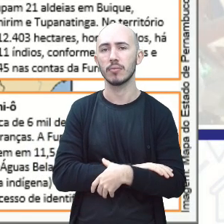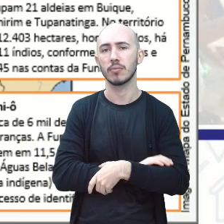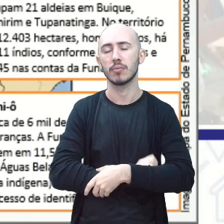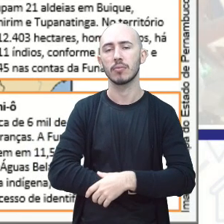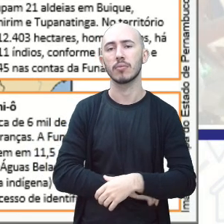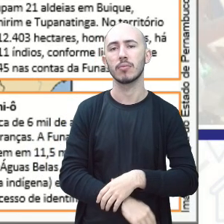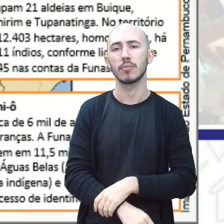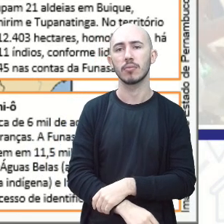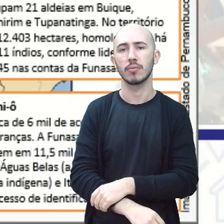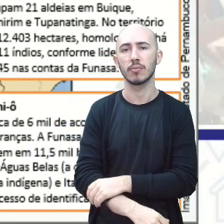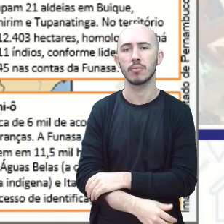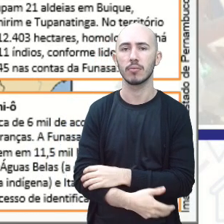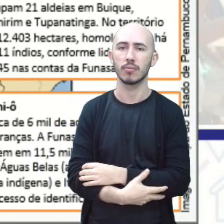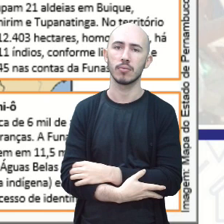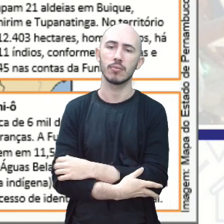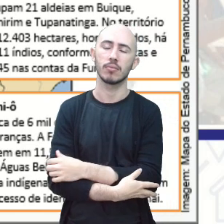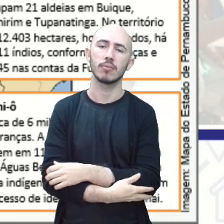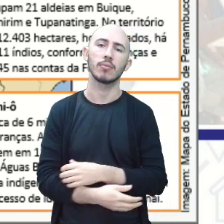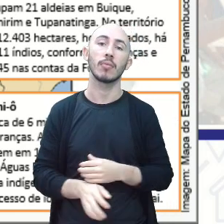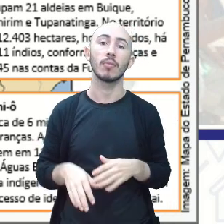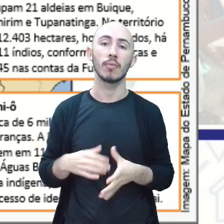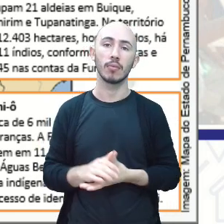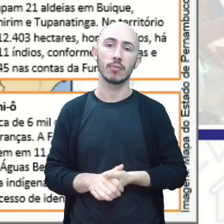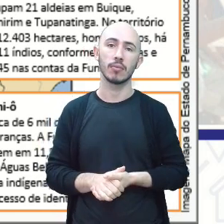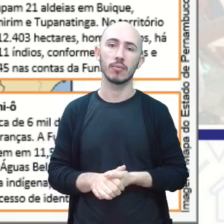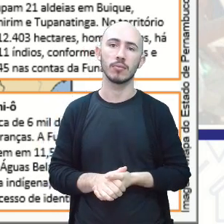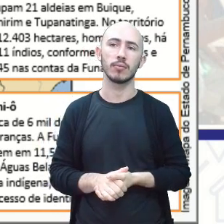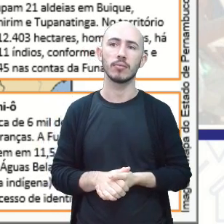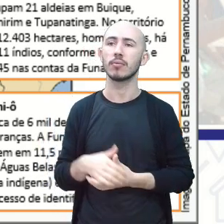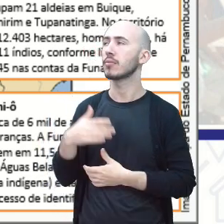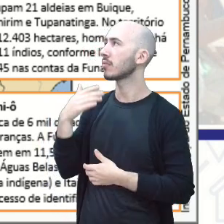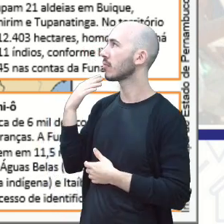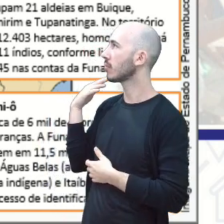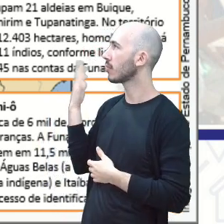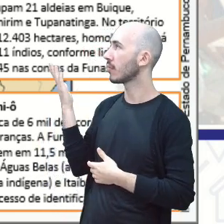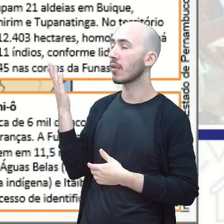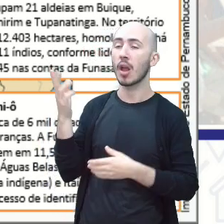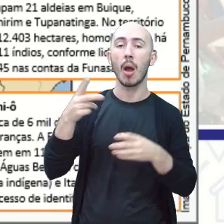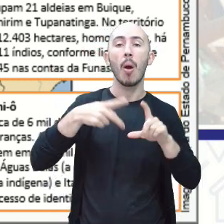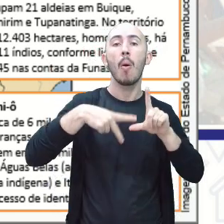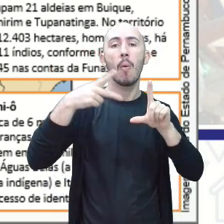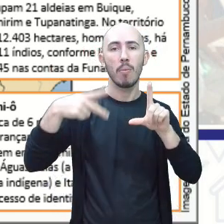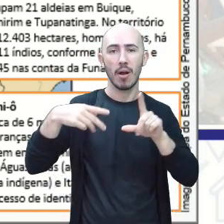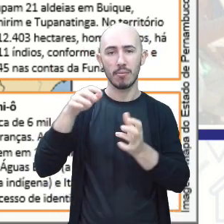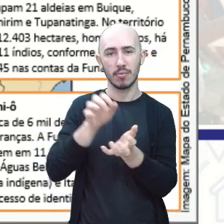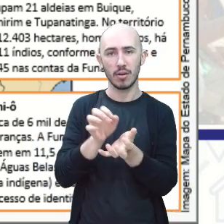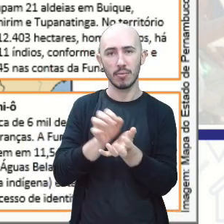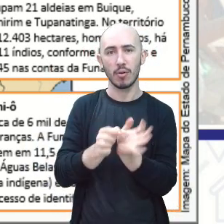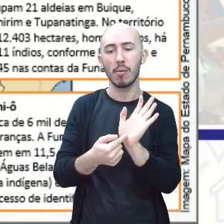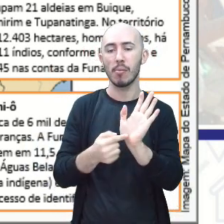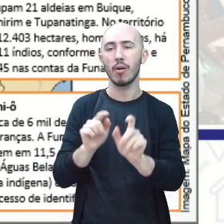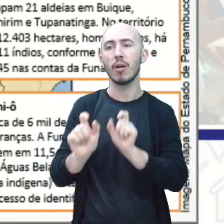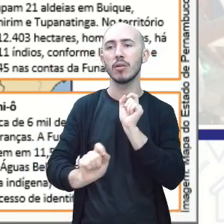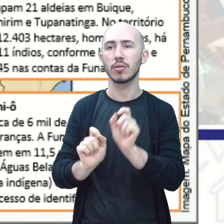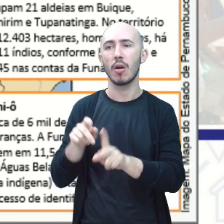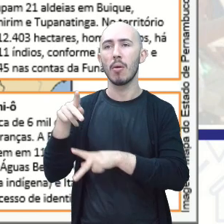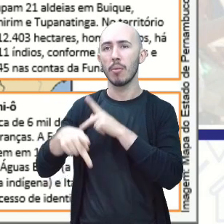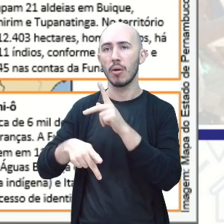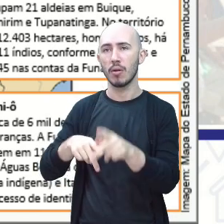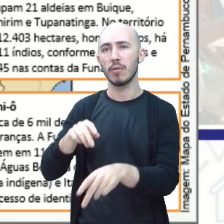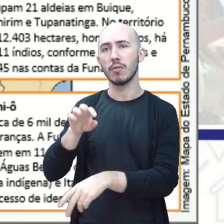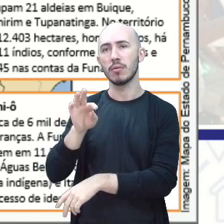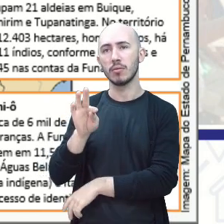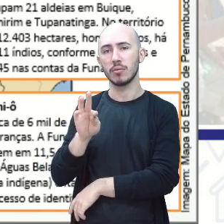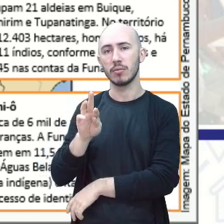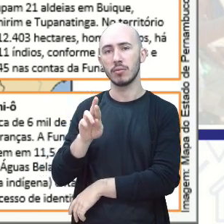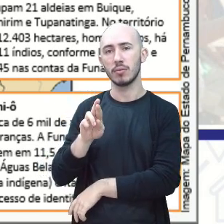uma noção, o mapa de Pernambuco mostrando as etnias que nós temos. Então nós temos, por exemplo, o povo Trucá, o Pipipã,